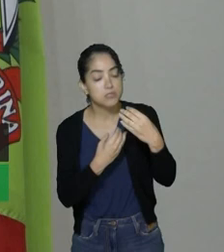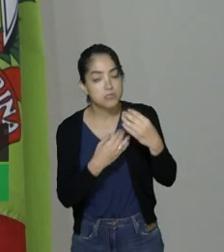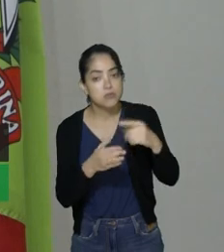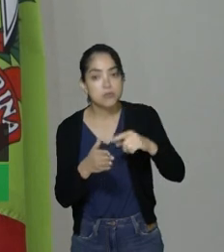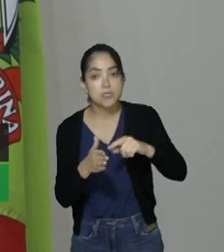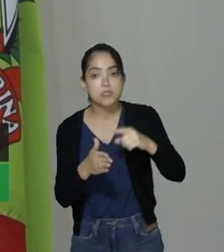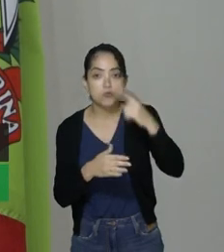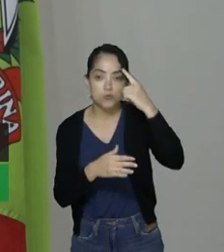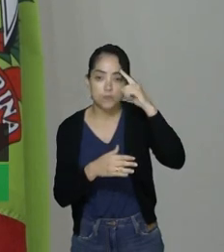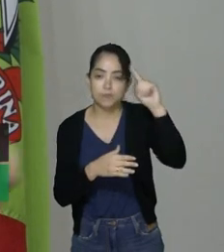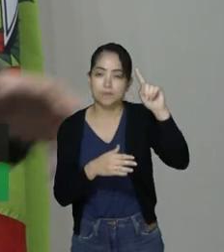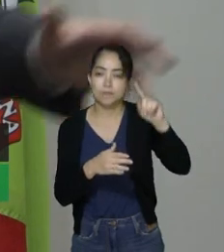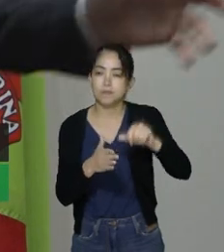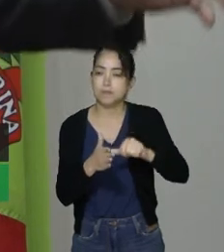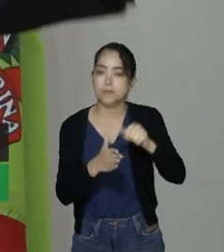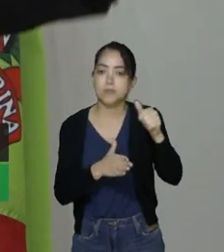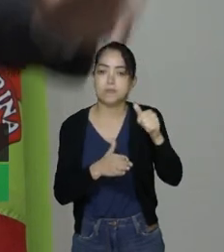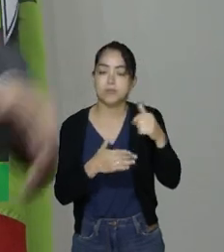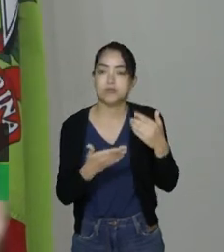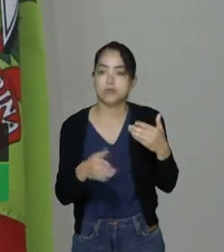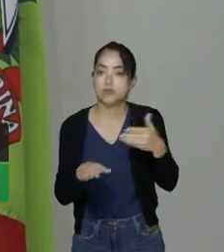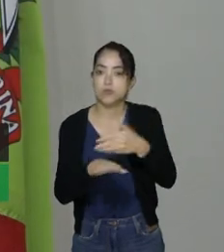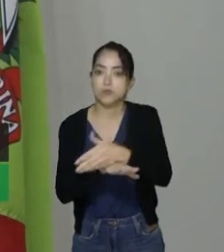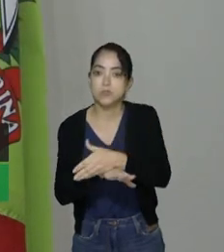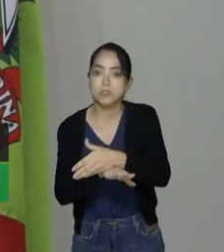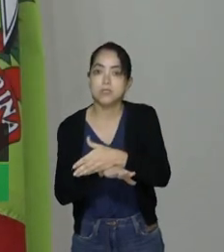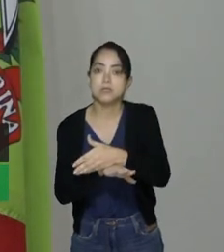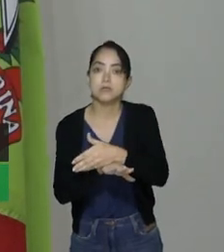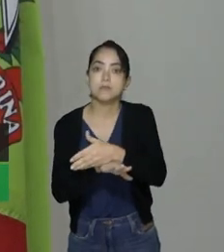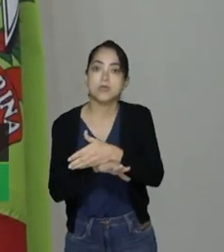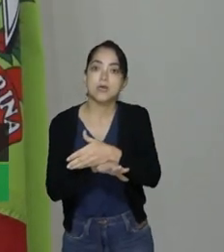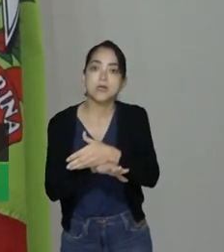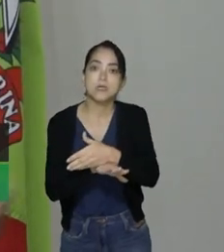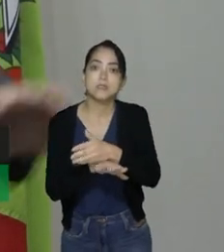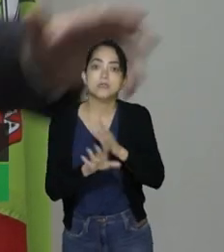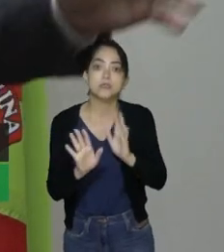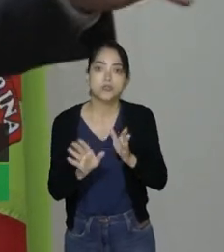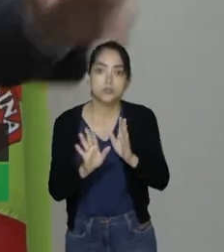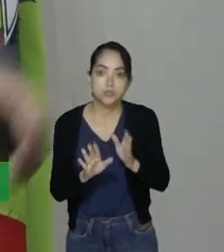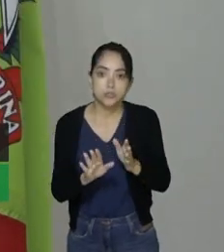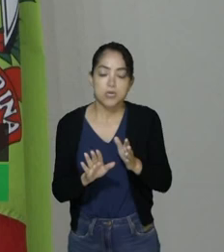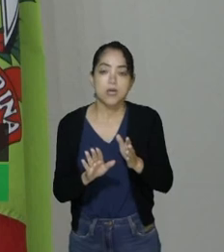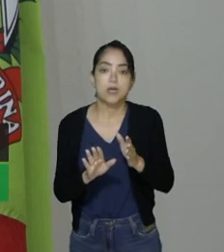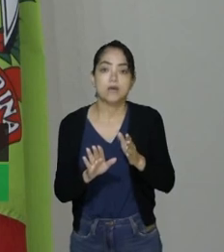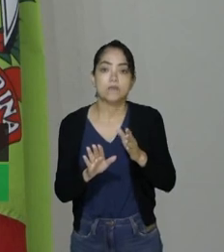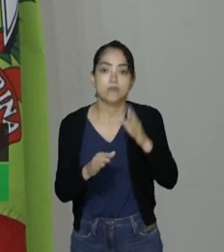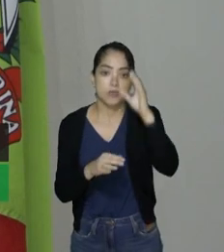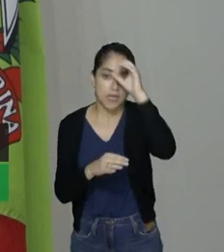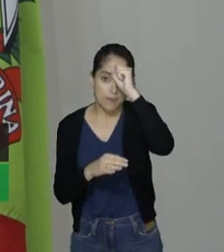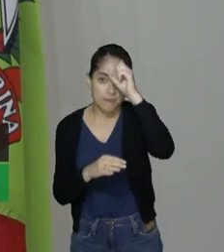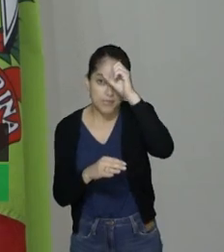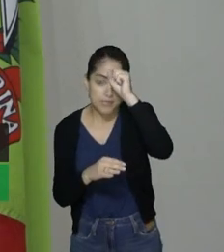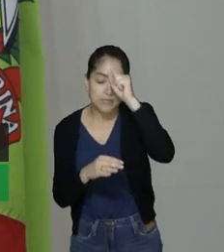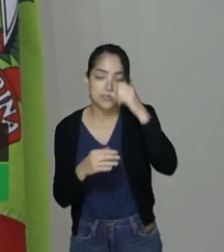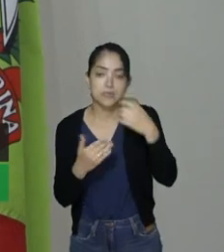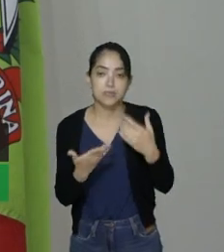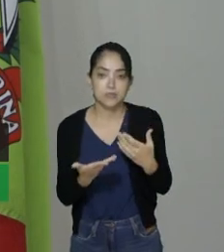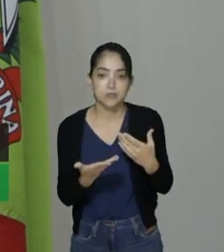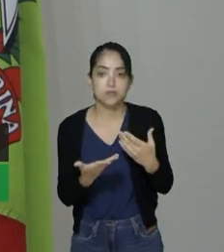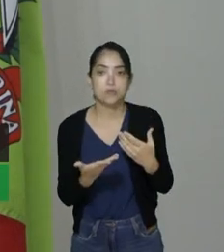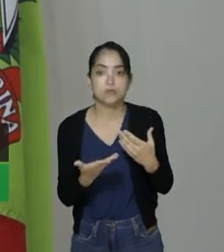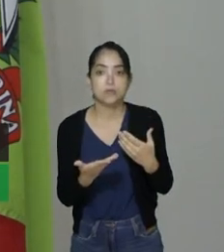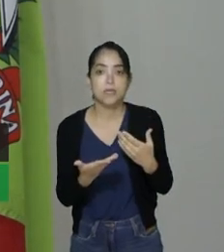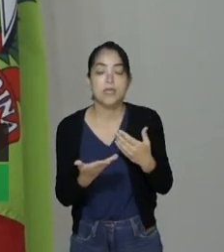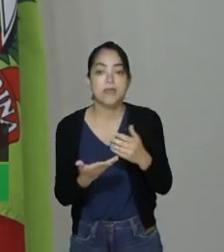dia. Eu lembro que eu entrei aqui por essa porta no primeiro dia e já fui logo aprendendo algumas lições. E em